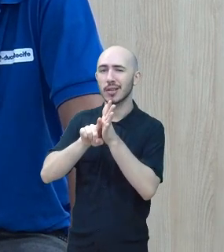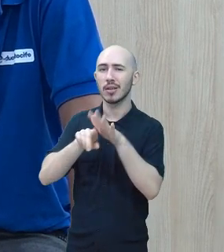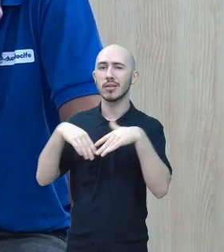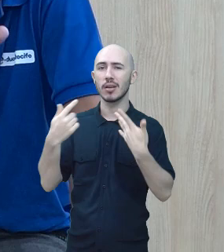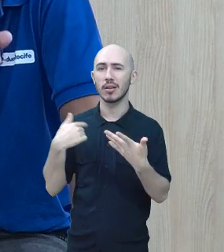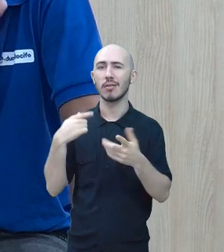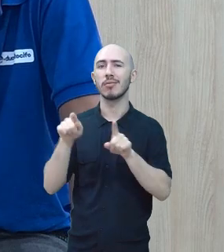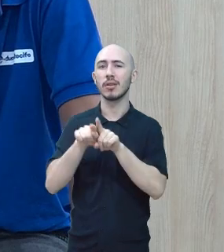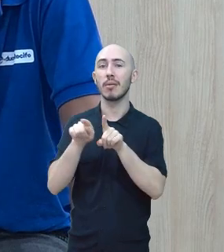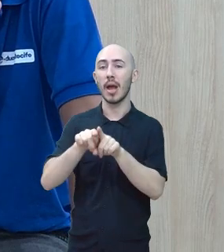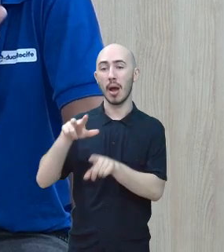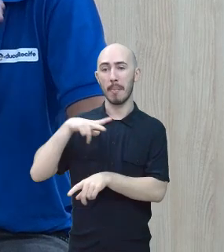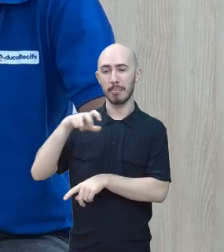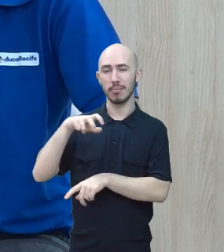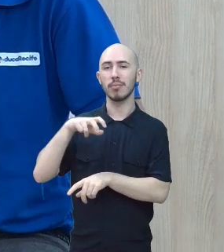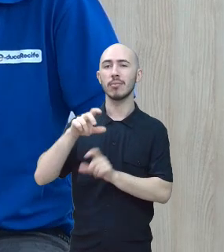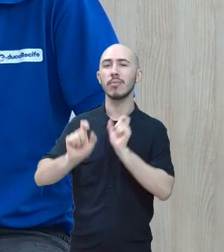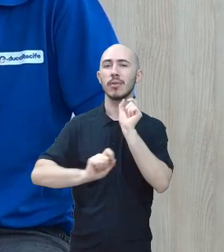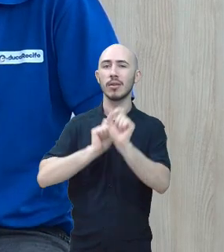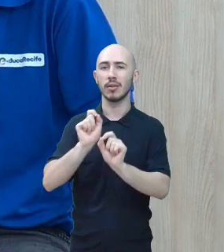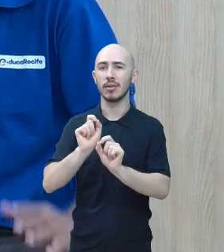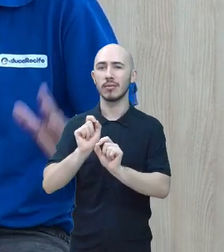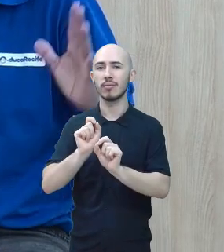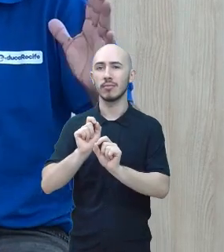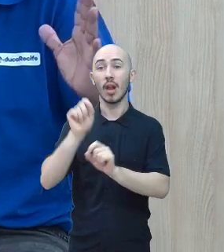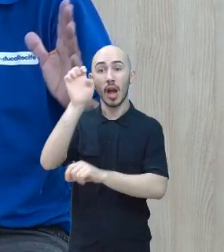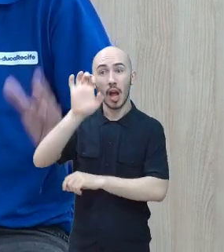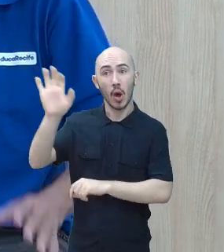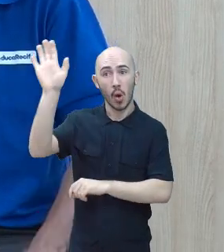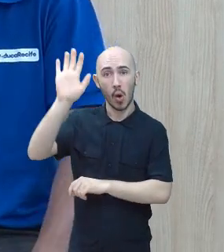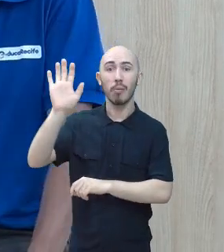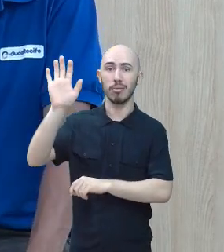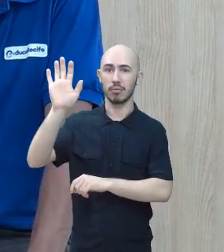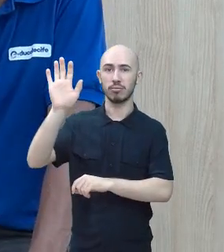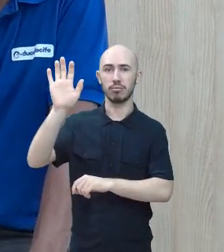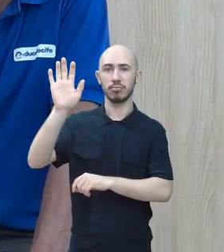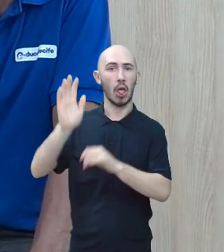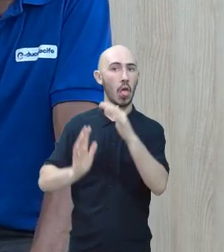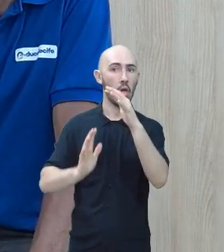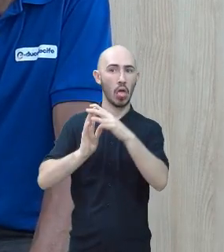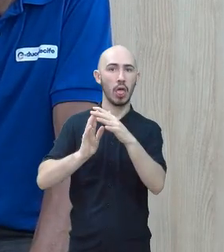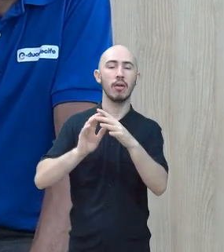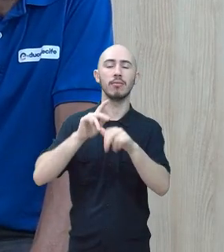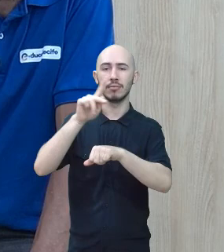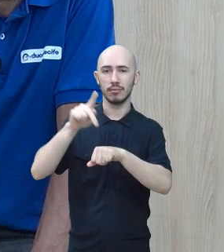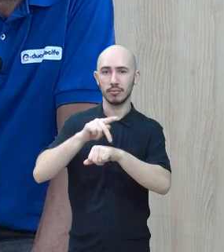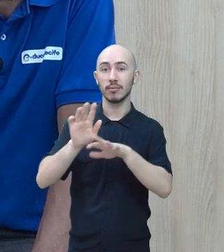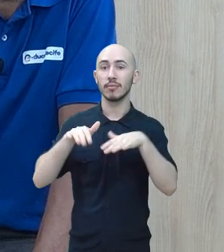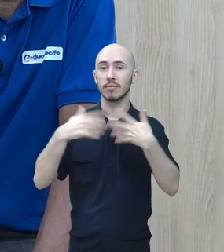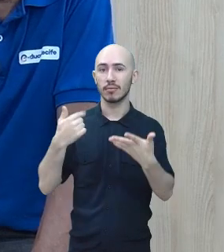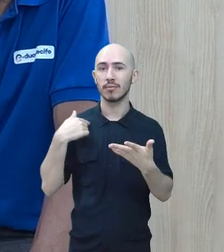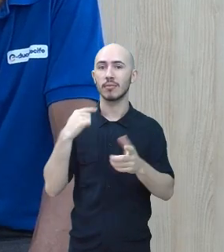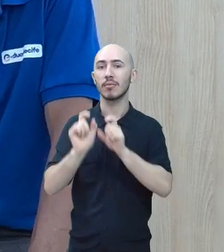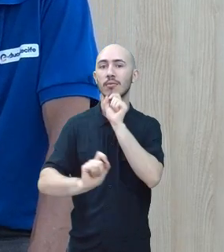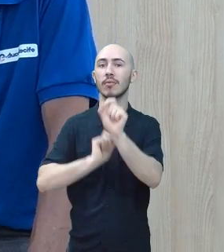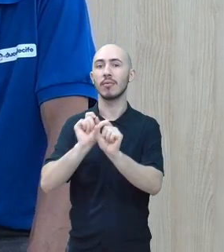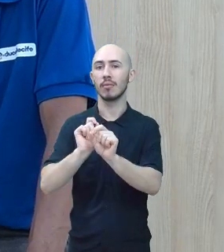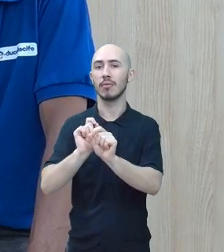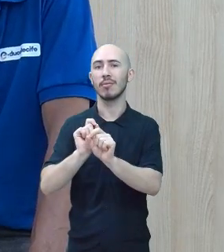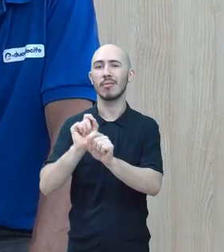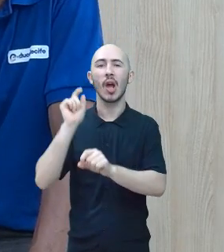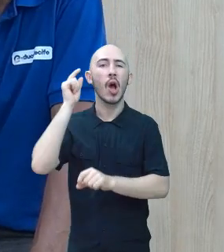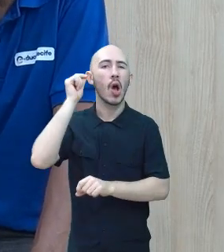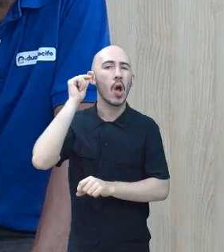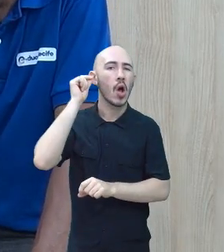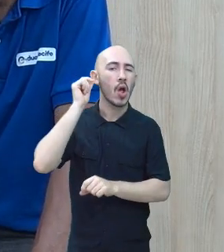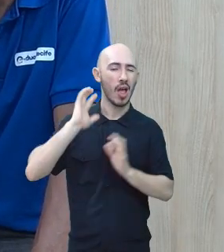os portugueses lá? E olha que eu estou falando de Europa, primeiro mundo. Eles pegavam um cotonete e jogavam no vaso sanitário.